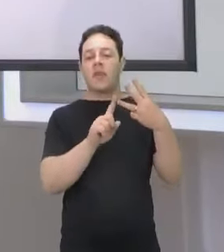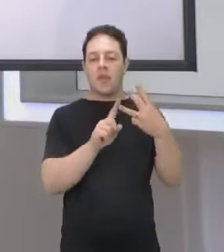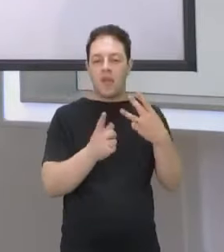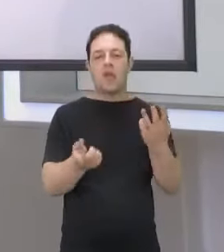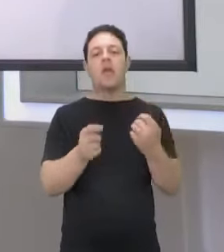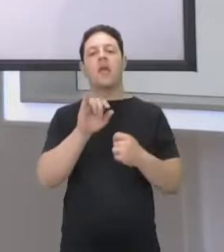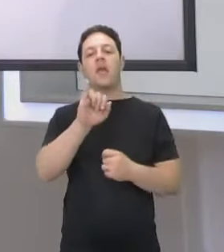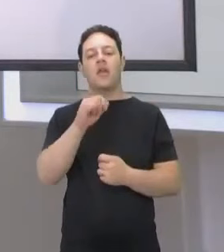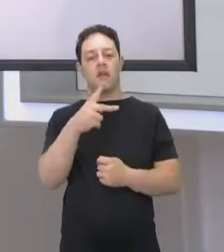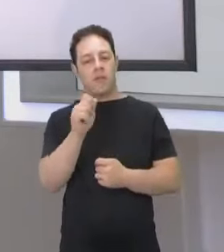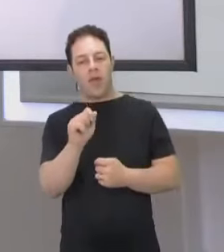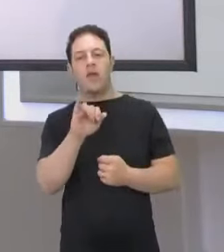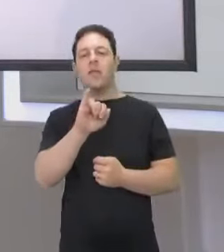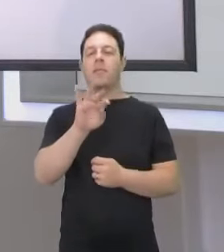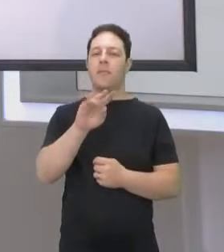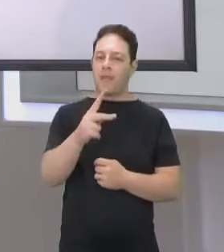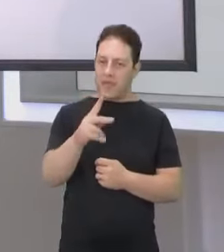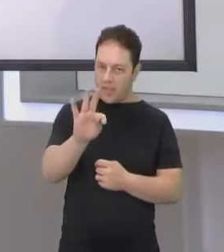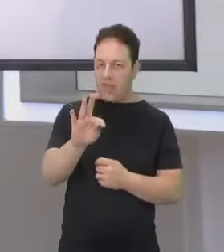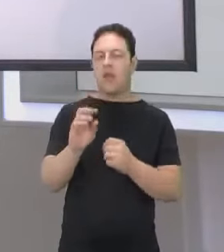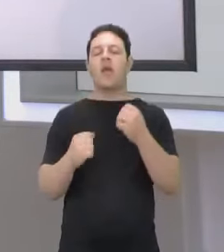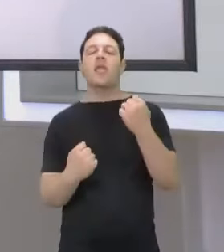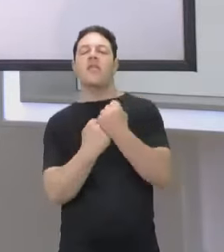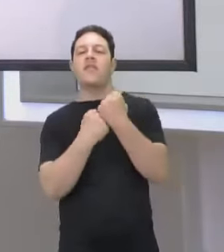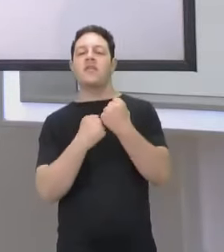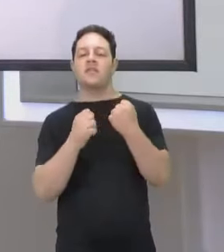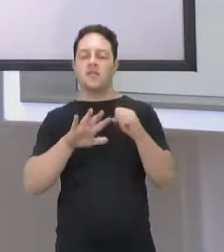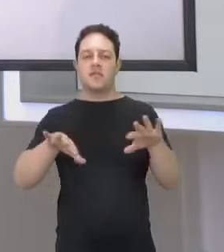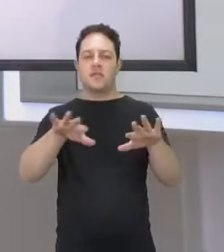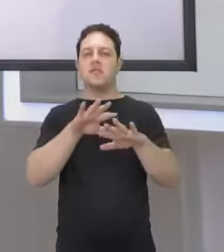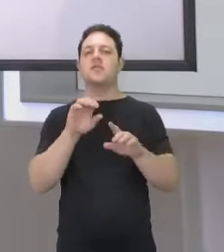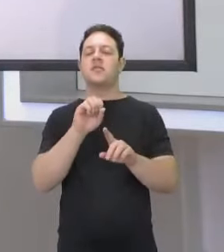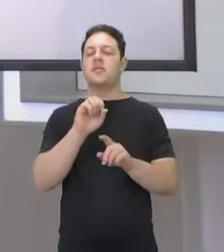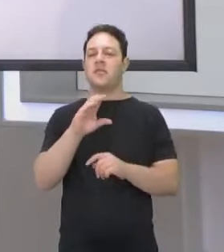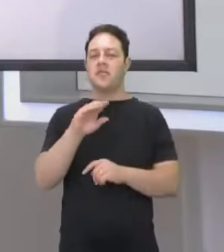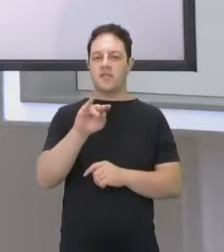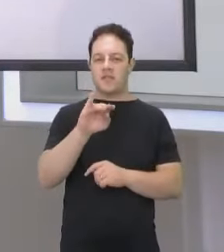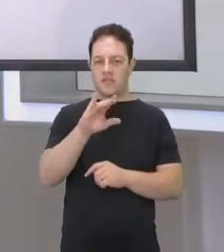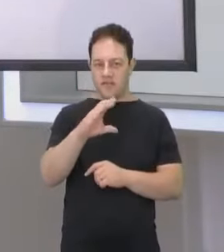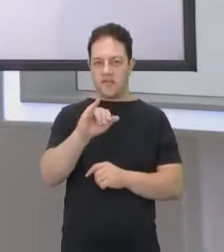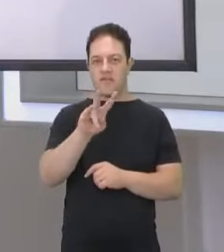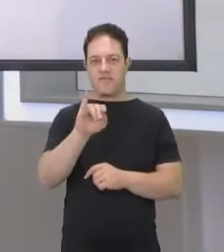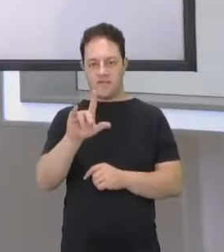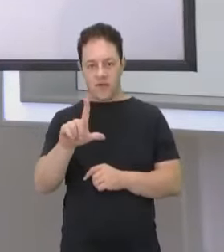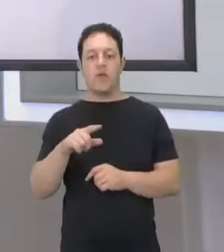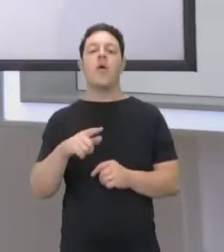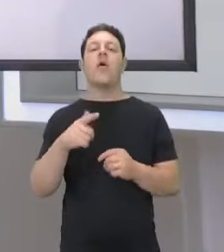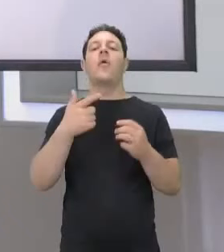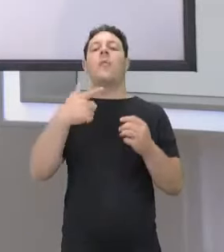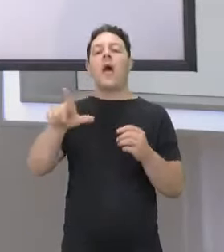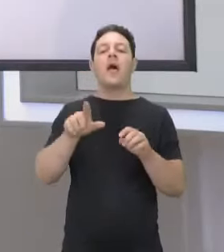IPA, o IPT, Defesa Civil e outras, que fazem estudos aprofundados.